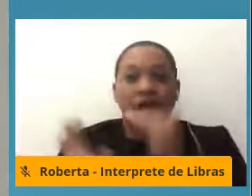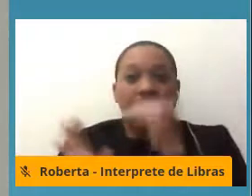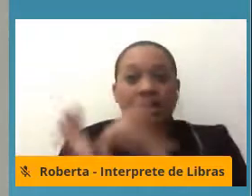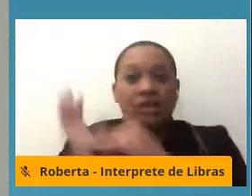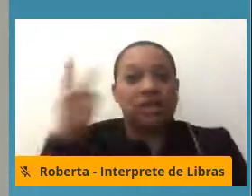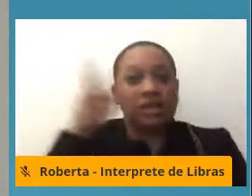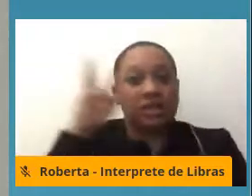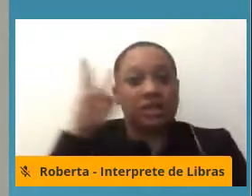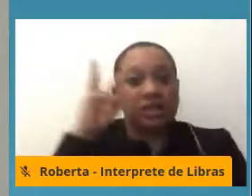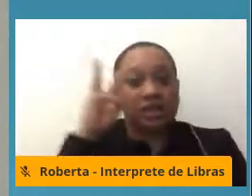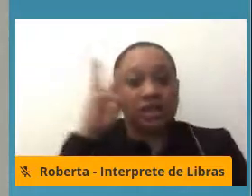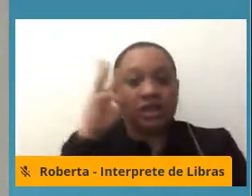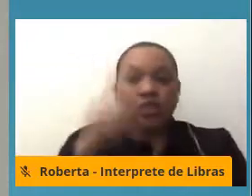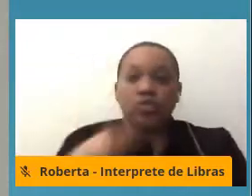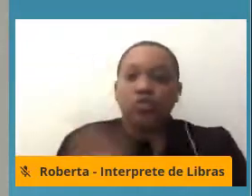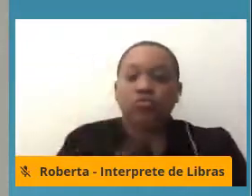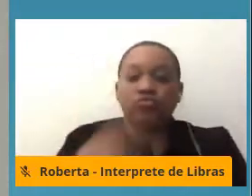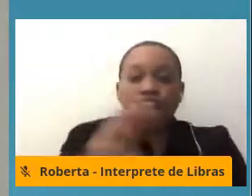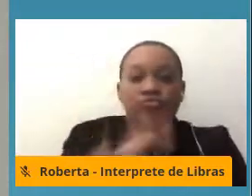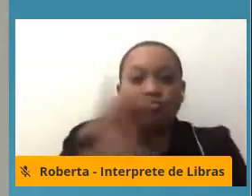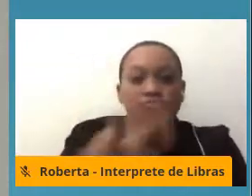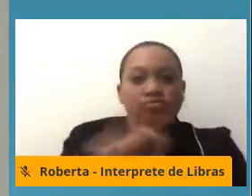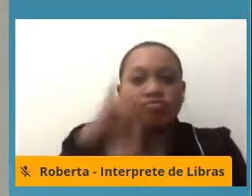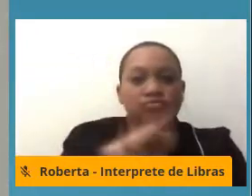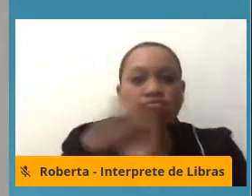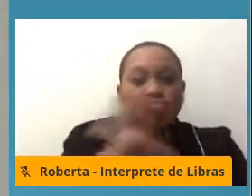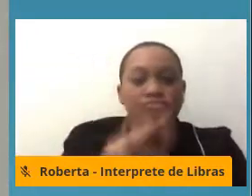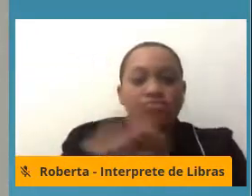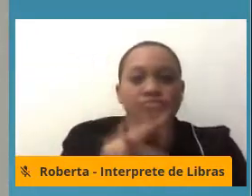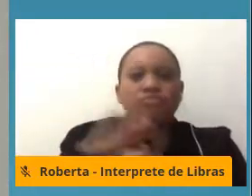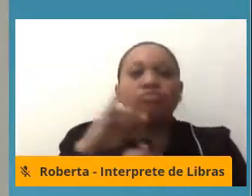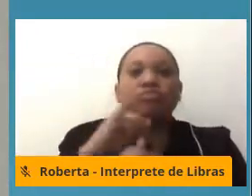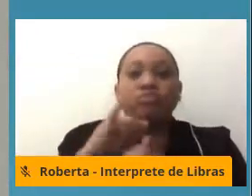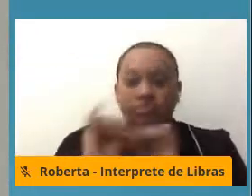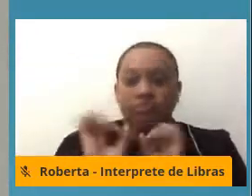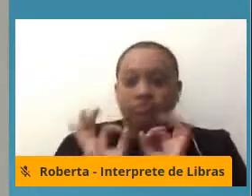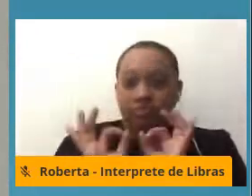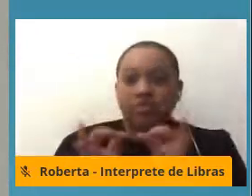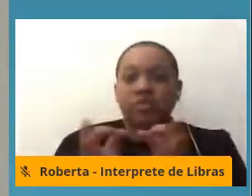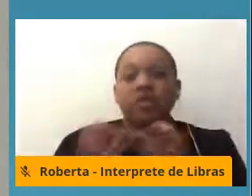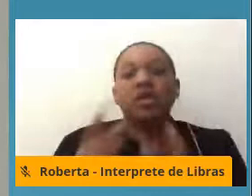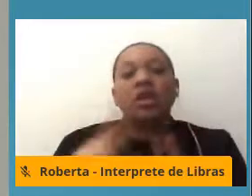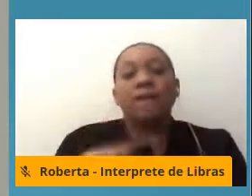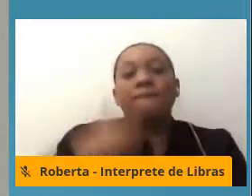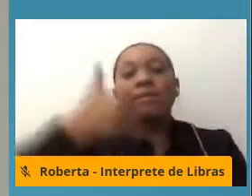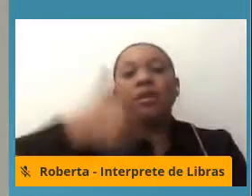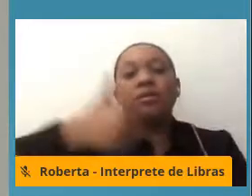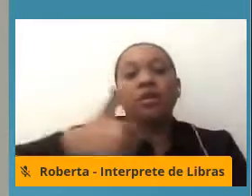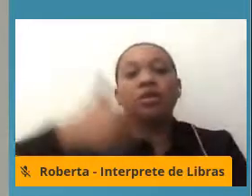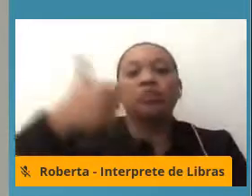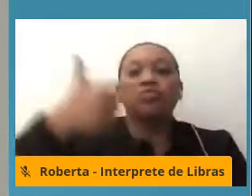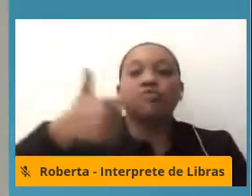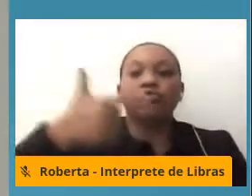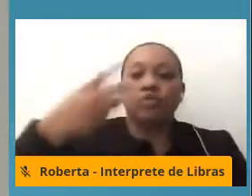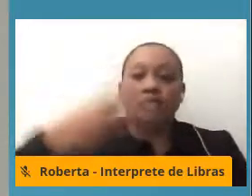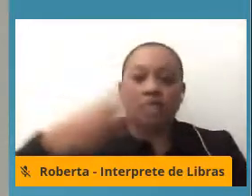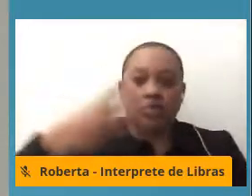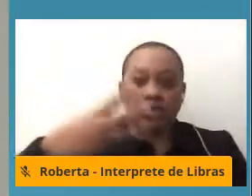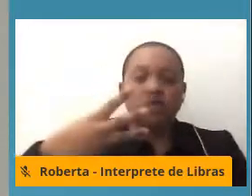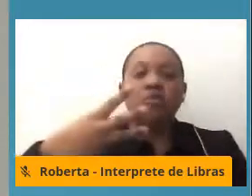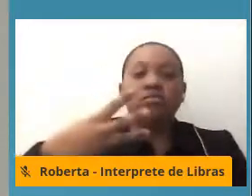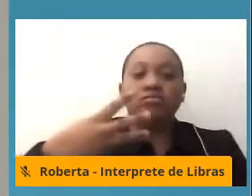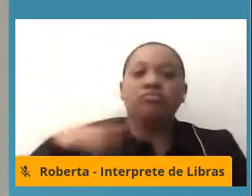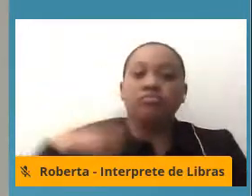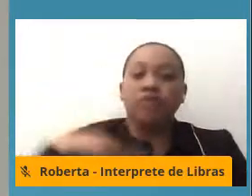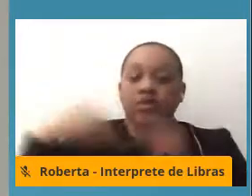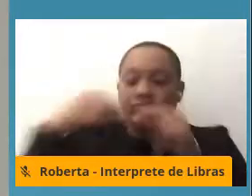divulgar, na terça-feira a gente vai começar a divulgar os vencedores, tá? A gente vai ter prêmio para primeiro, segundo e terceiro lugar, tá tudo explicadinho aí embaixo,